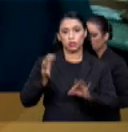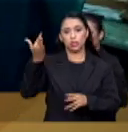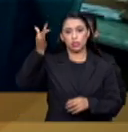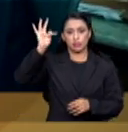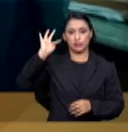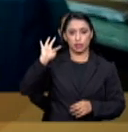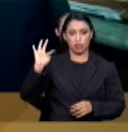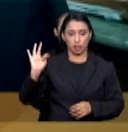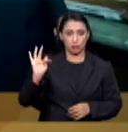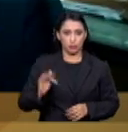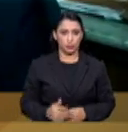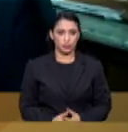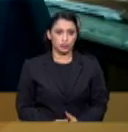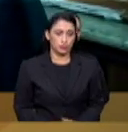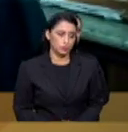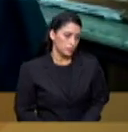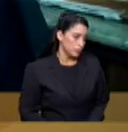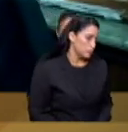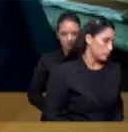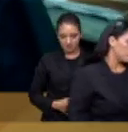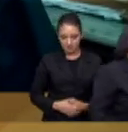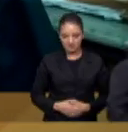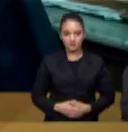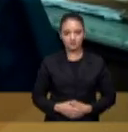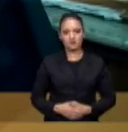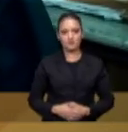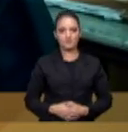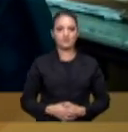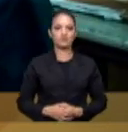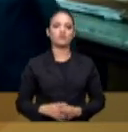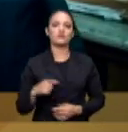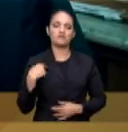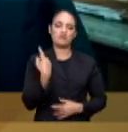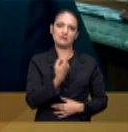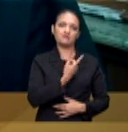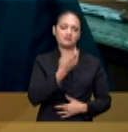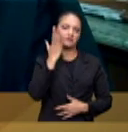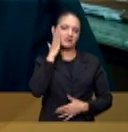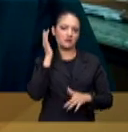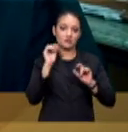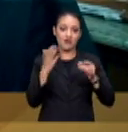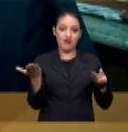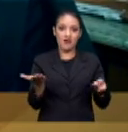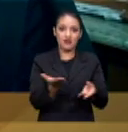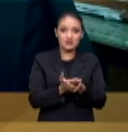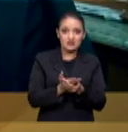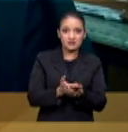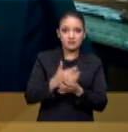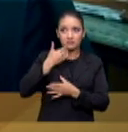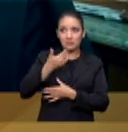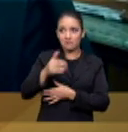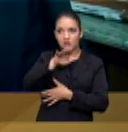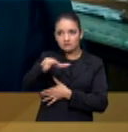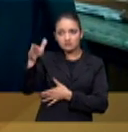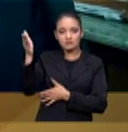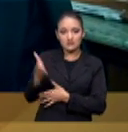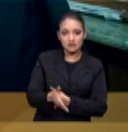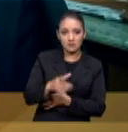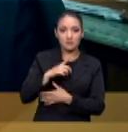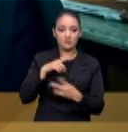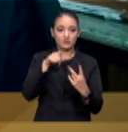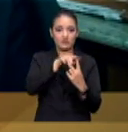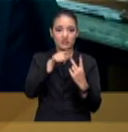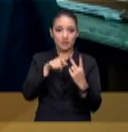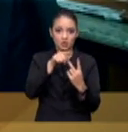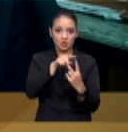Federal. Nós sabemos que a rescisória, ela envolve dois juízos, o